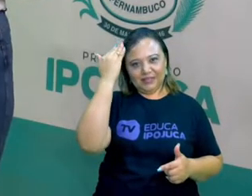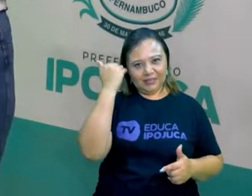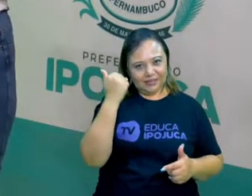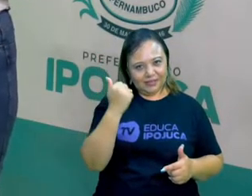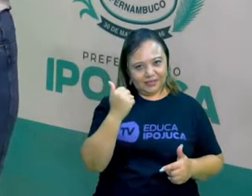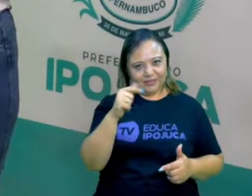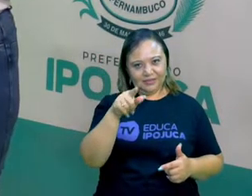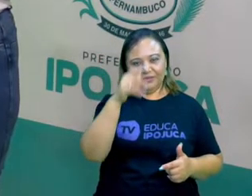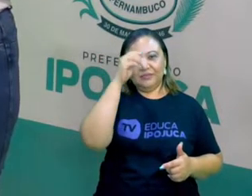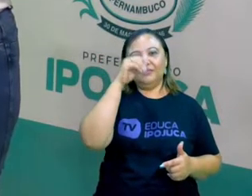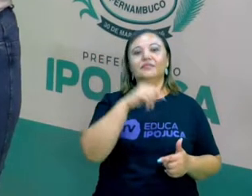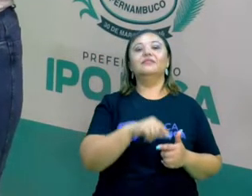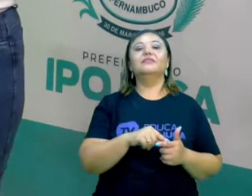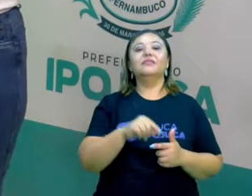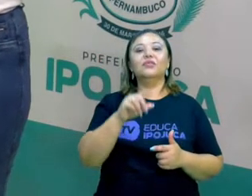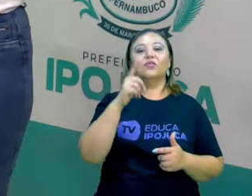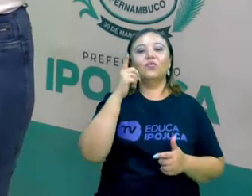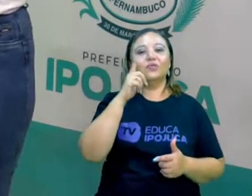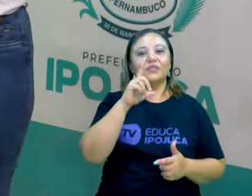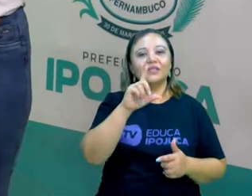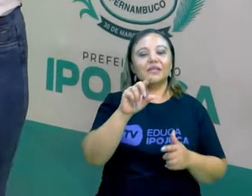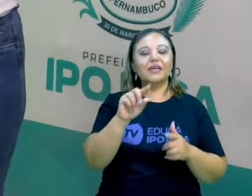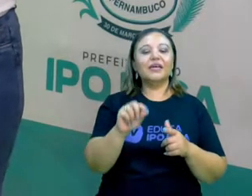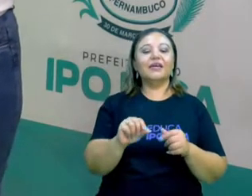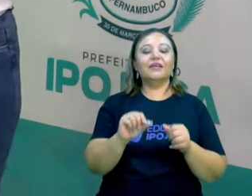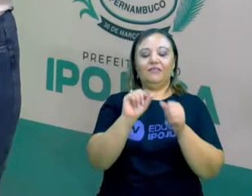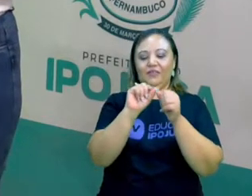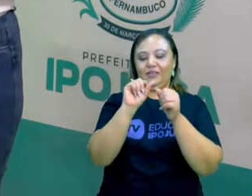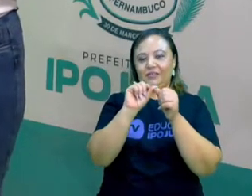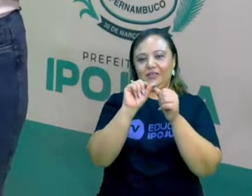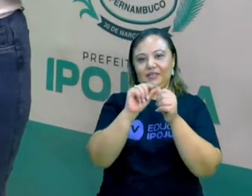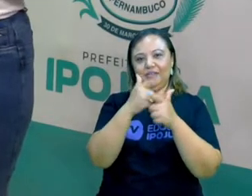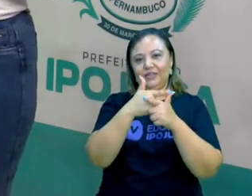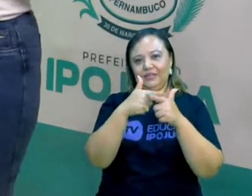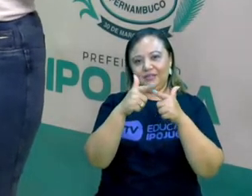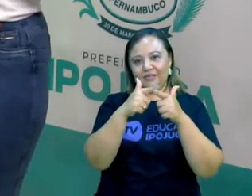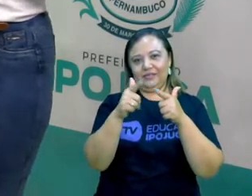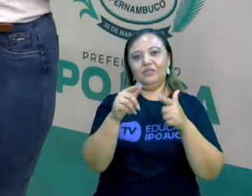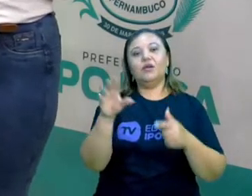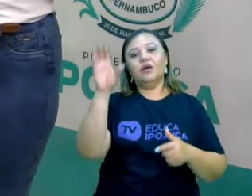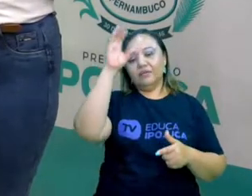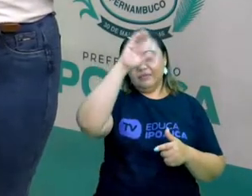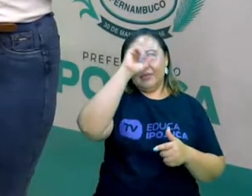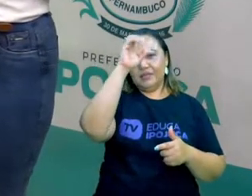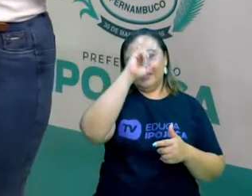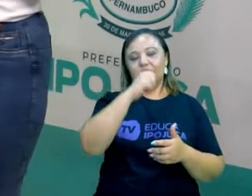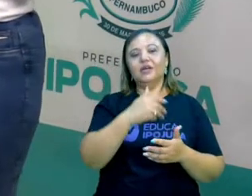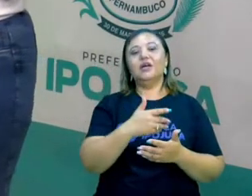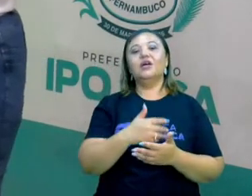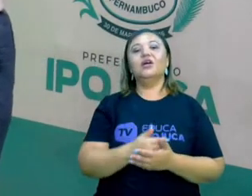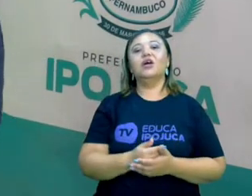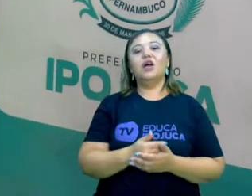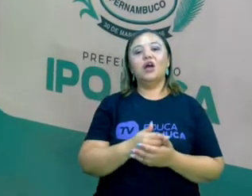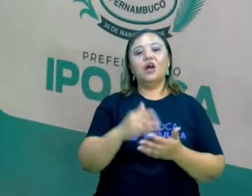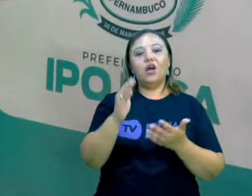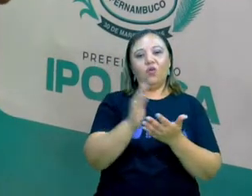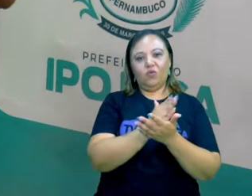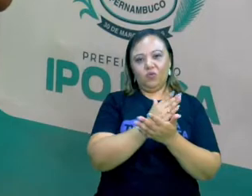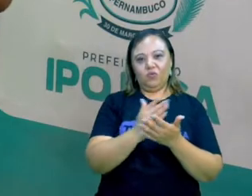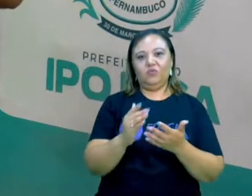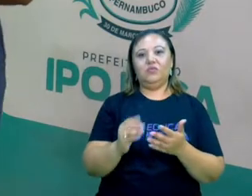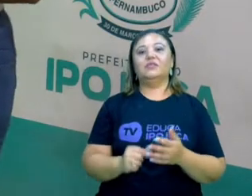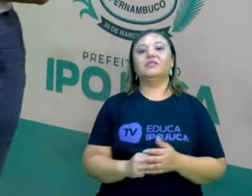continha de dividir? Vocês conseguem realizar alguma atividade de dividir? Vamos aprender hoje algumas estratégias sobre